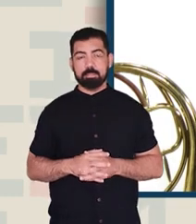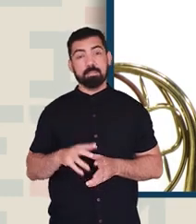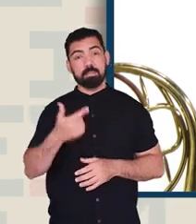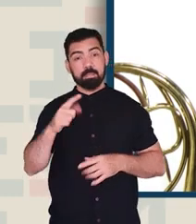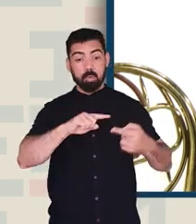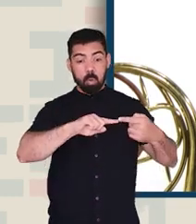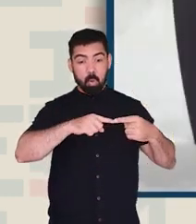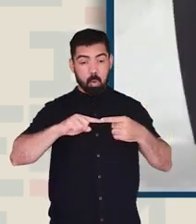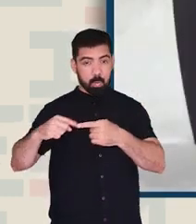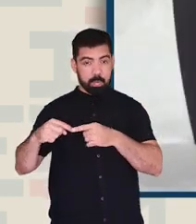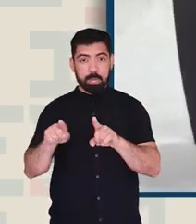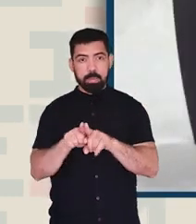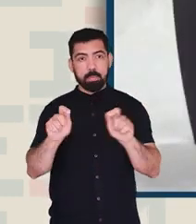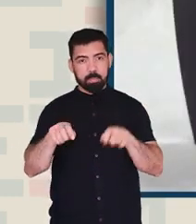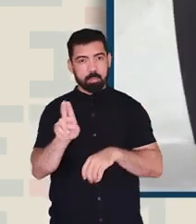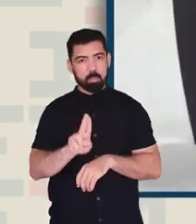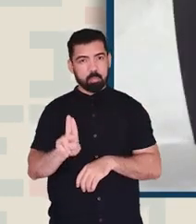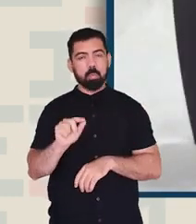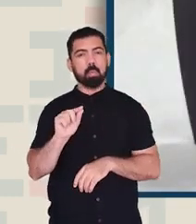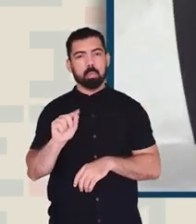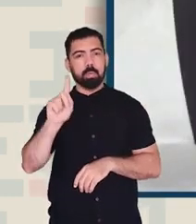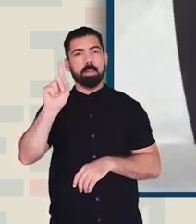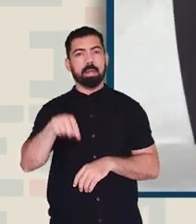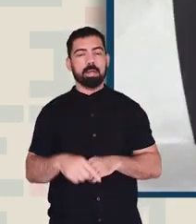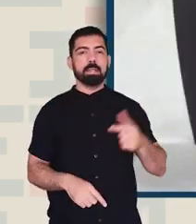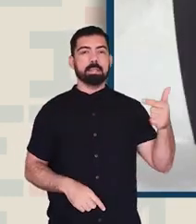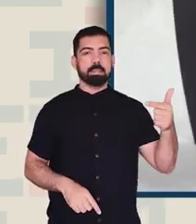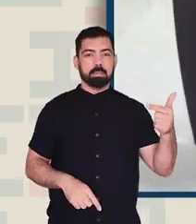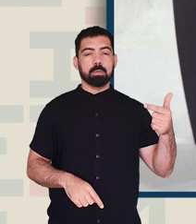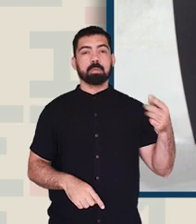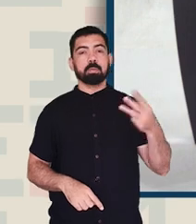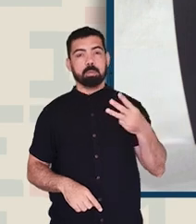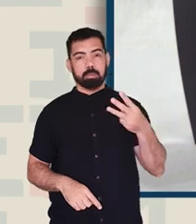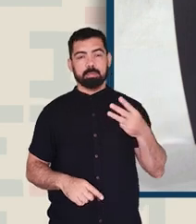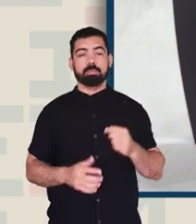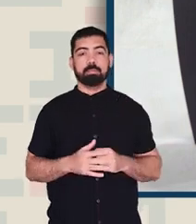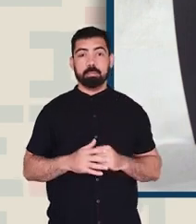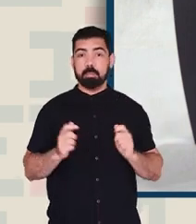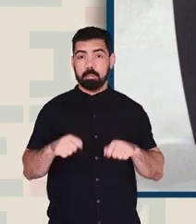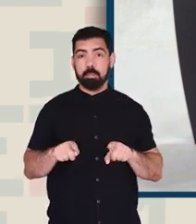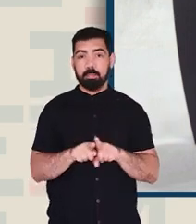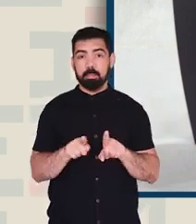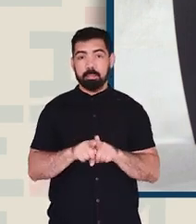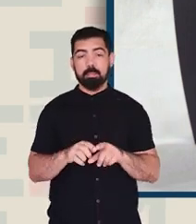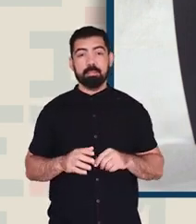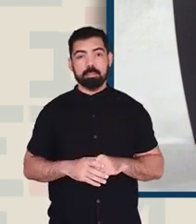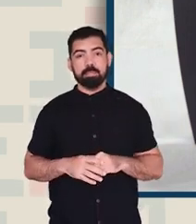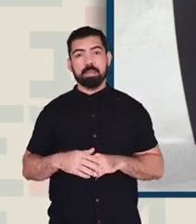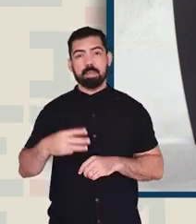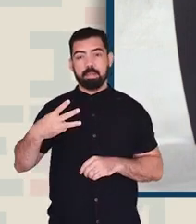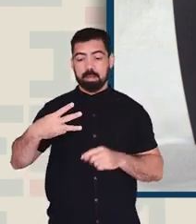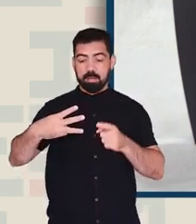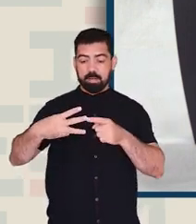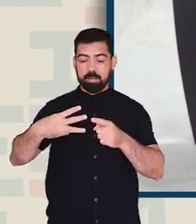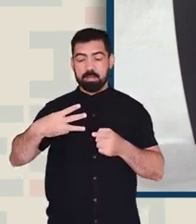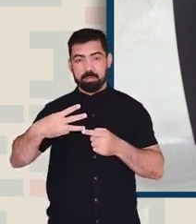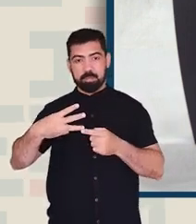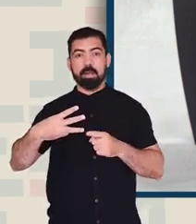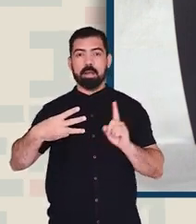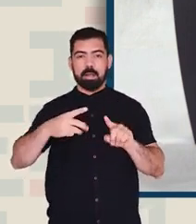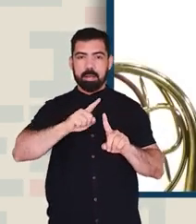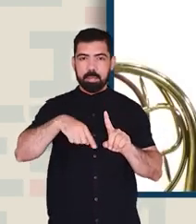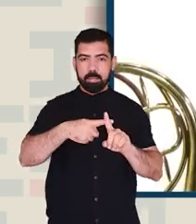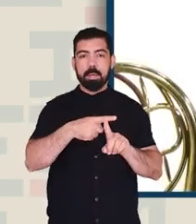Uma outra combinação é o segundo e o terceiro rotor, né? Eu tenho segunda e terceira chave, que também vai ser mais meio tom